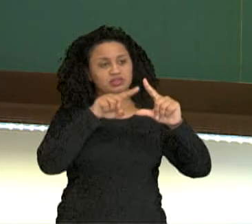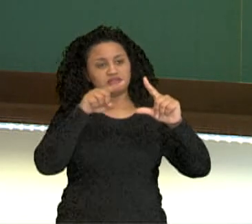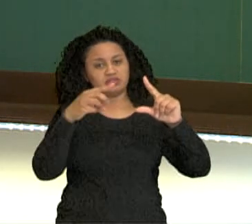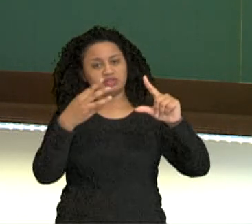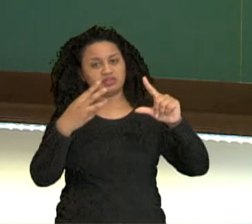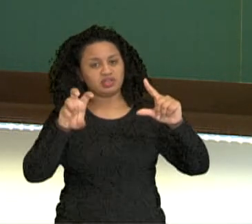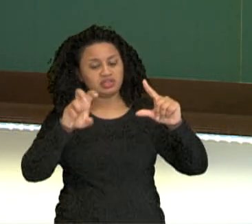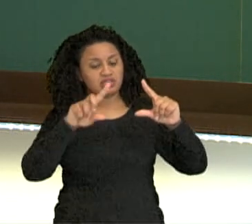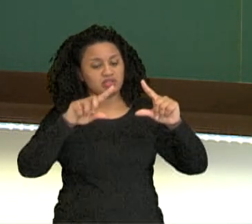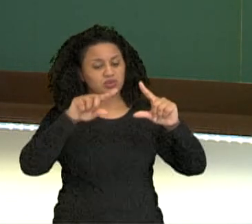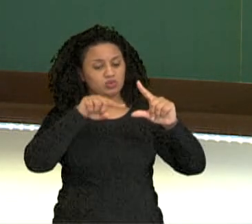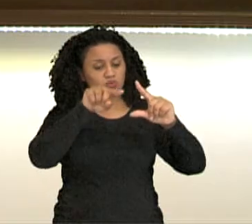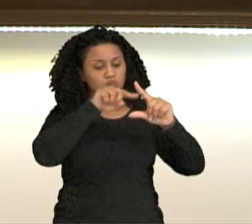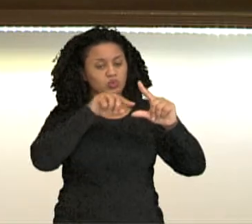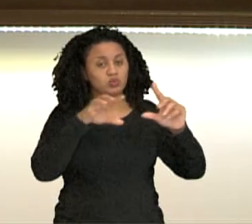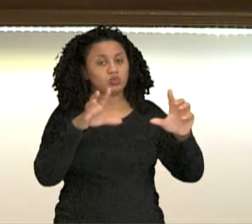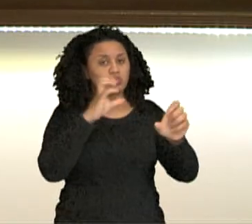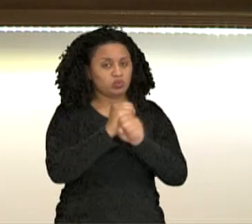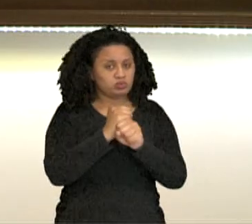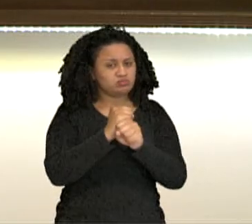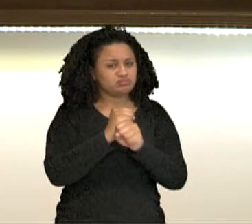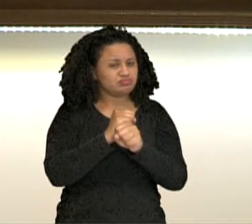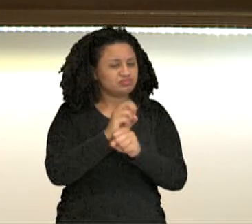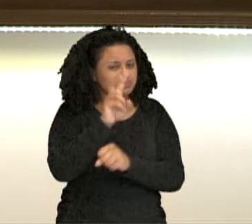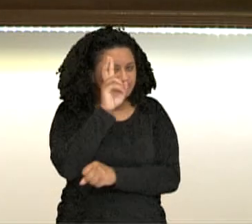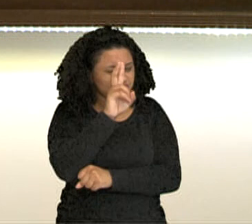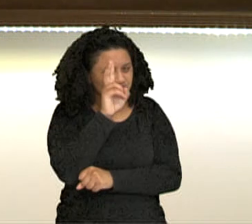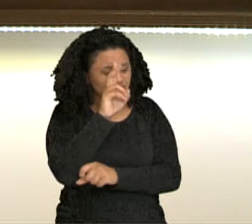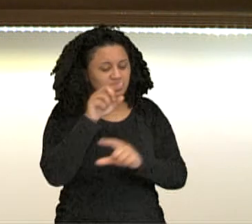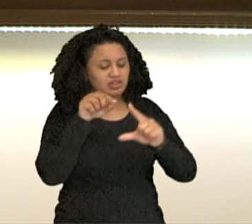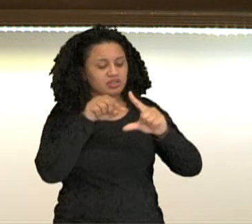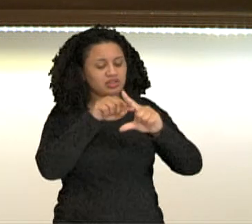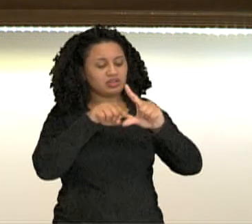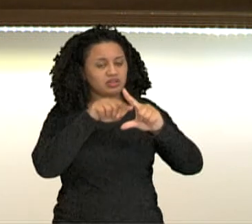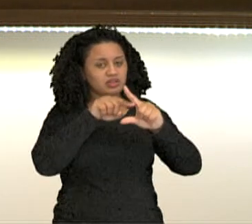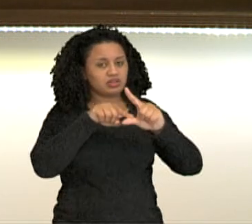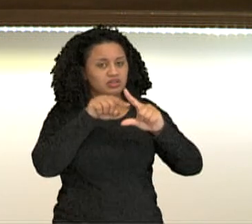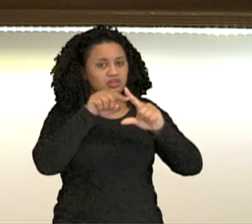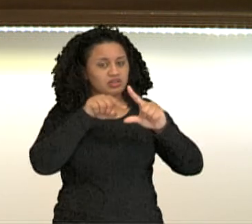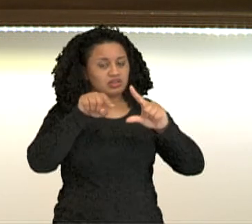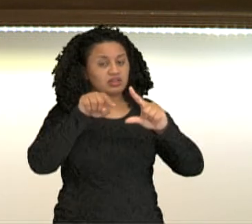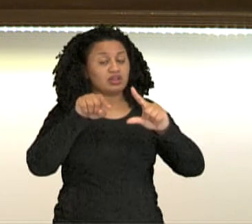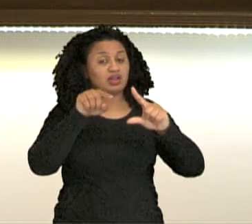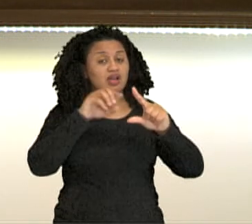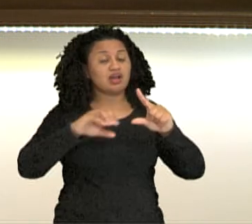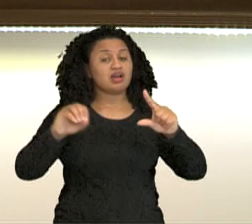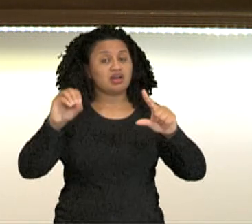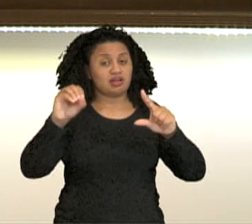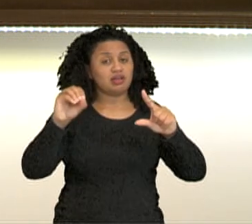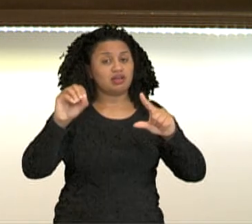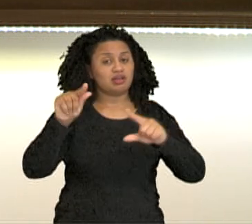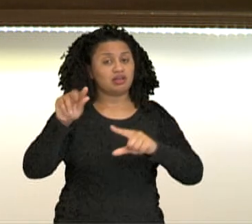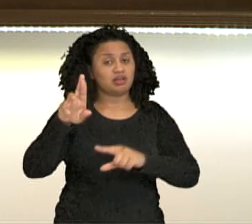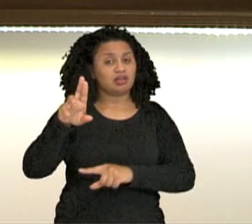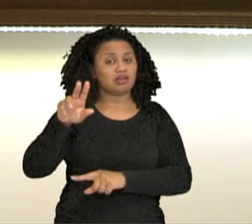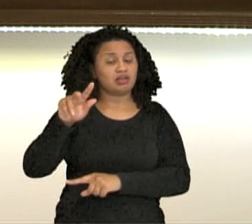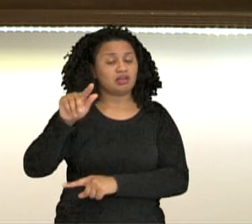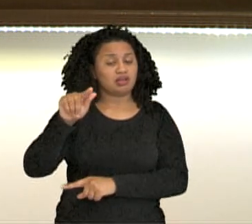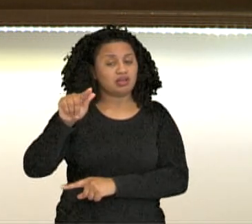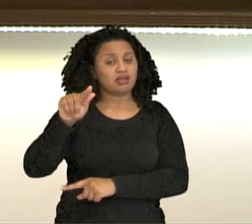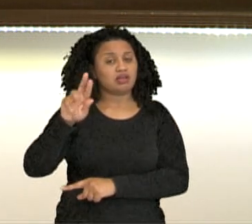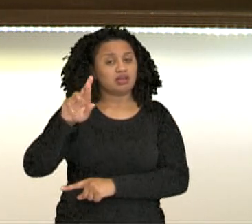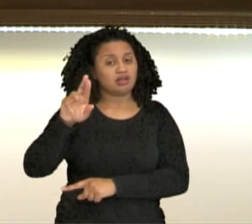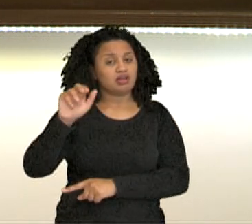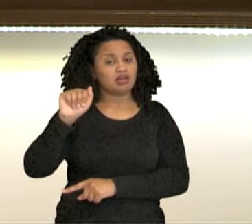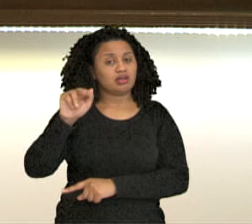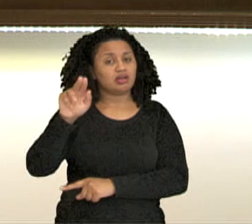mais 35 graus. Vocês lembram? A gente mede ângulo em graus, né? Então, 10 graus,